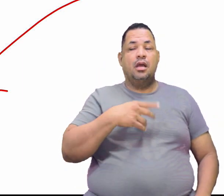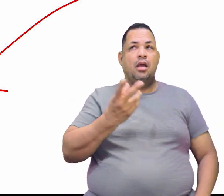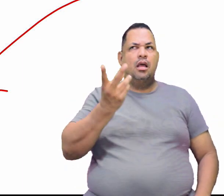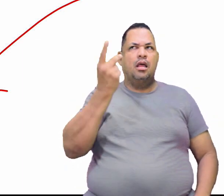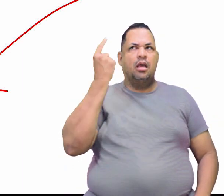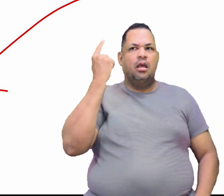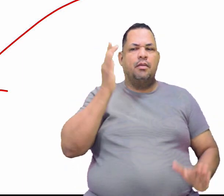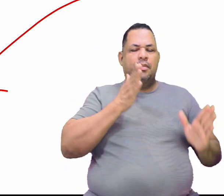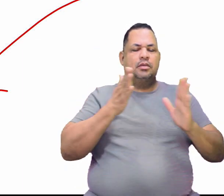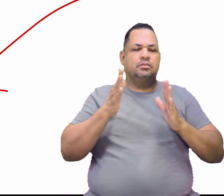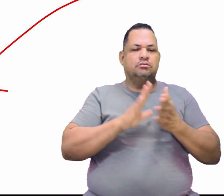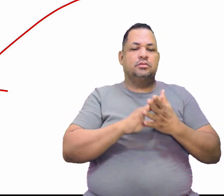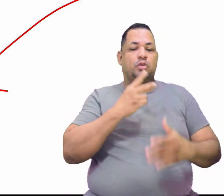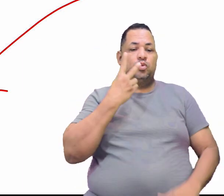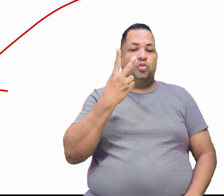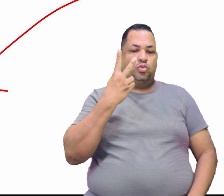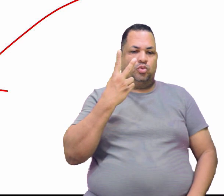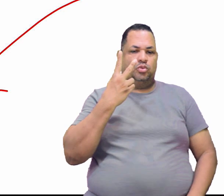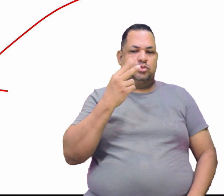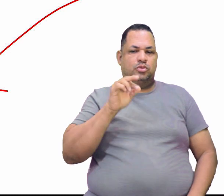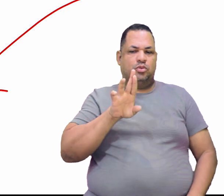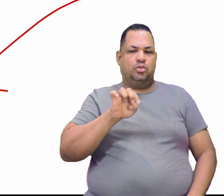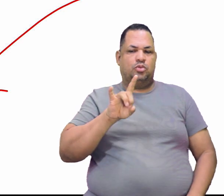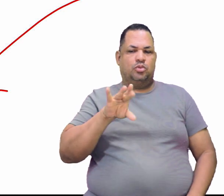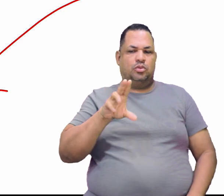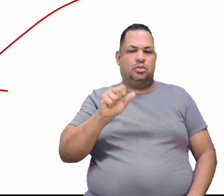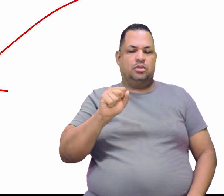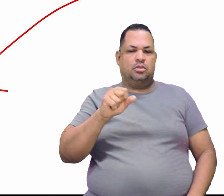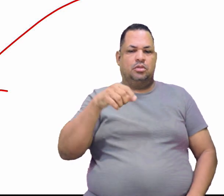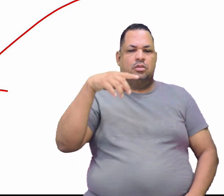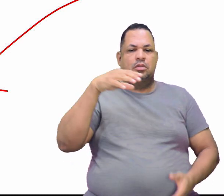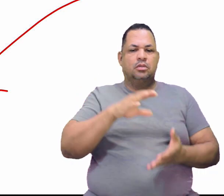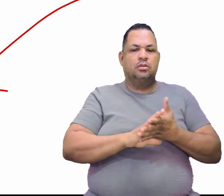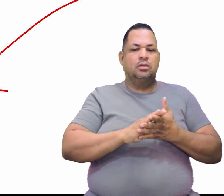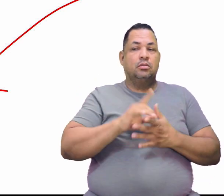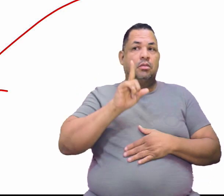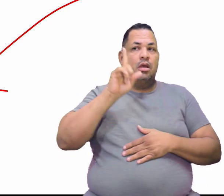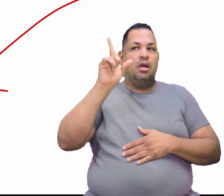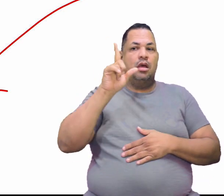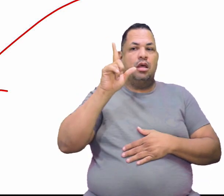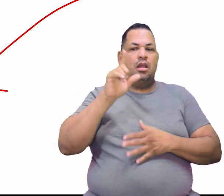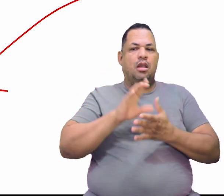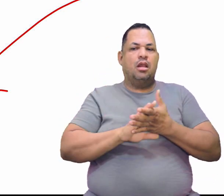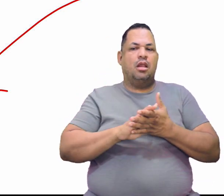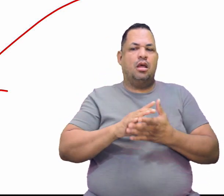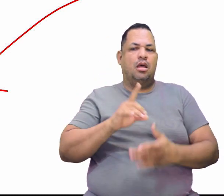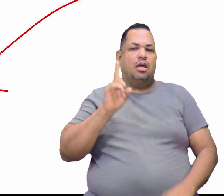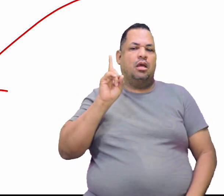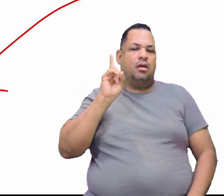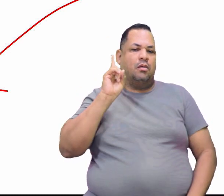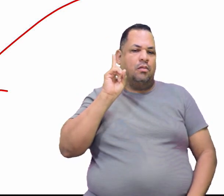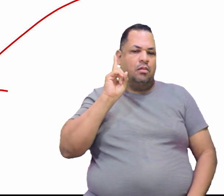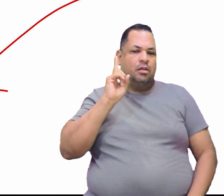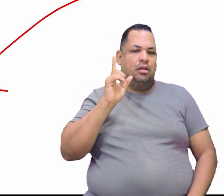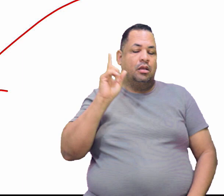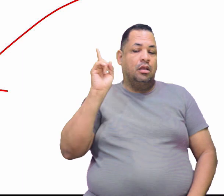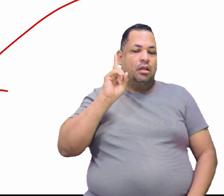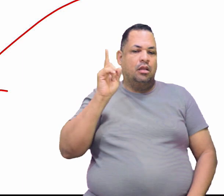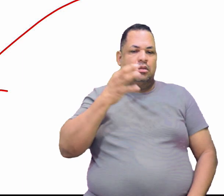rotundas no mundo. Isso no século XIX. Uma em Londres, assim relatam os livros, tá?